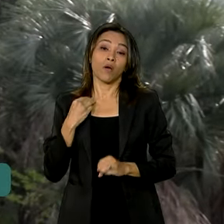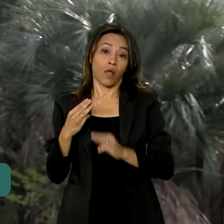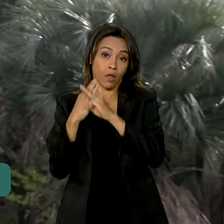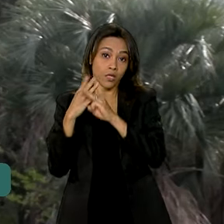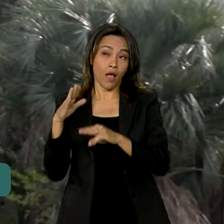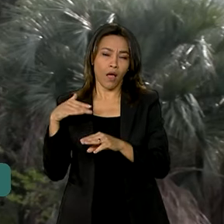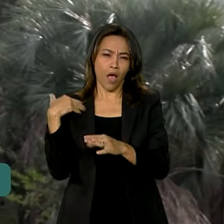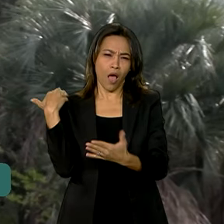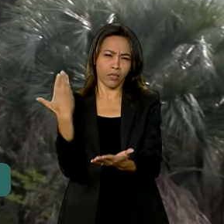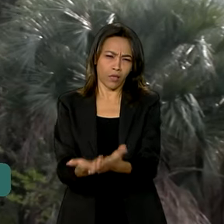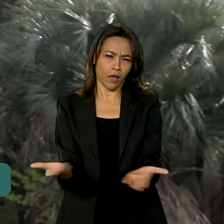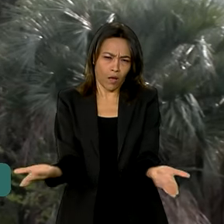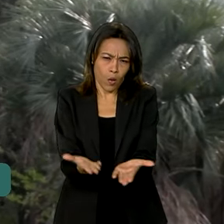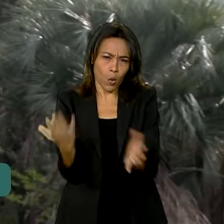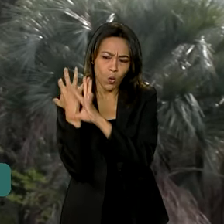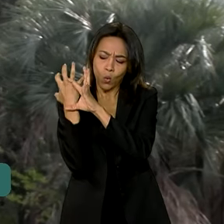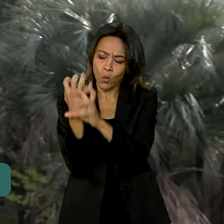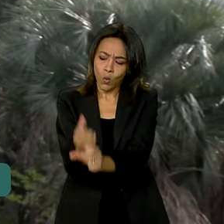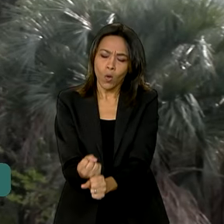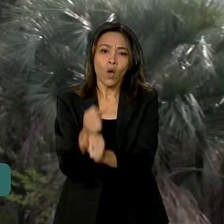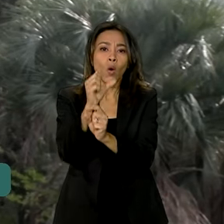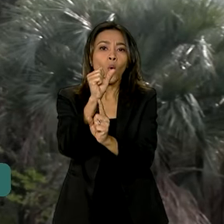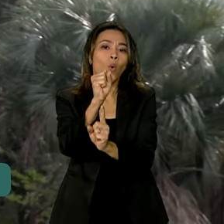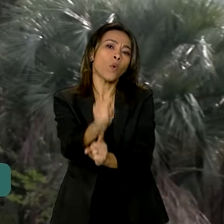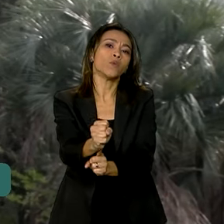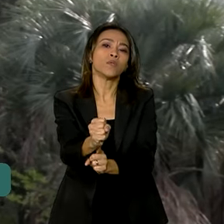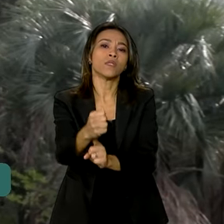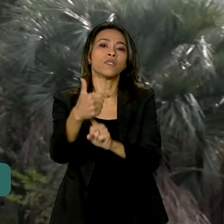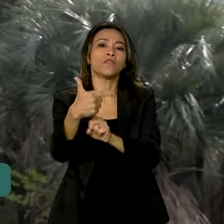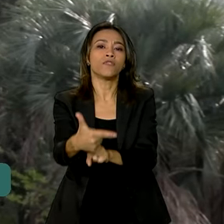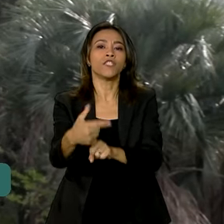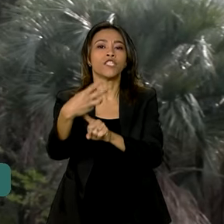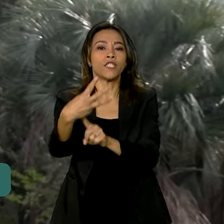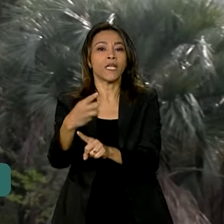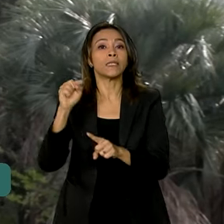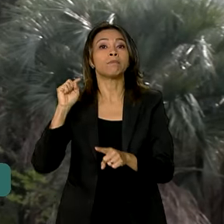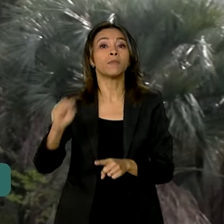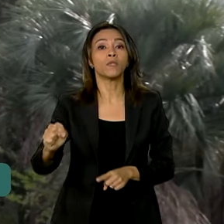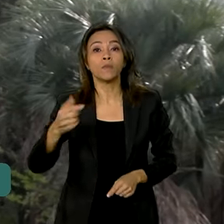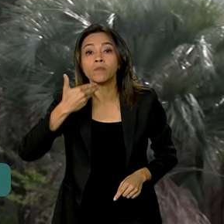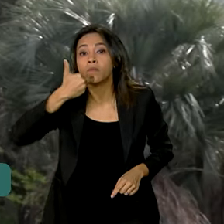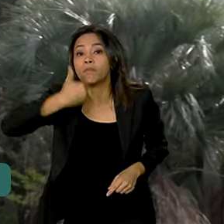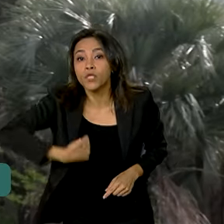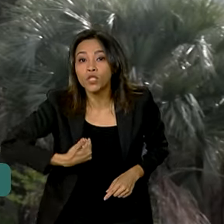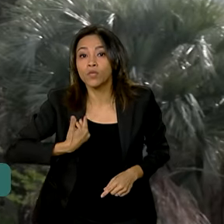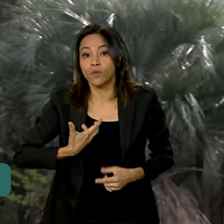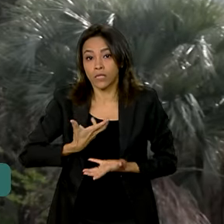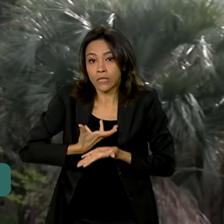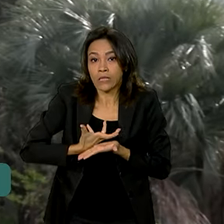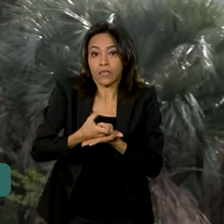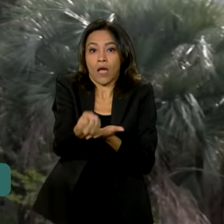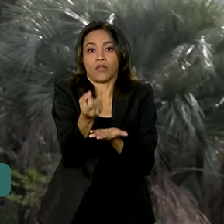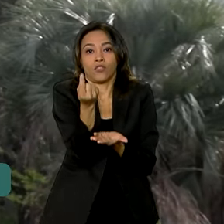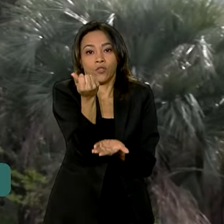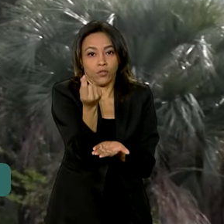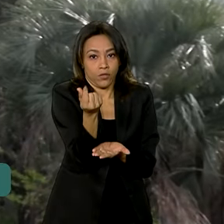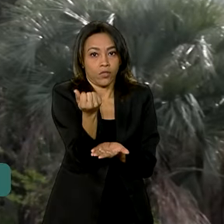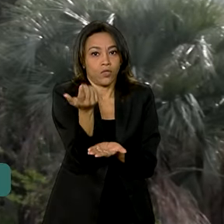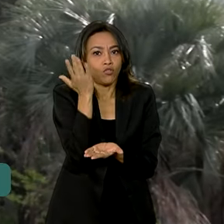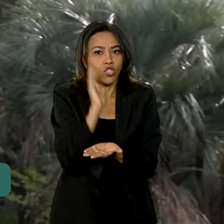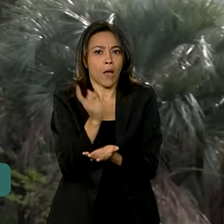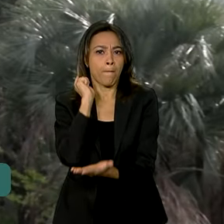enchente, já foram mais de 823 mil solicitações de saque calamidade e pagos